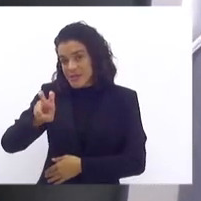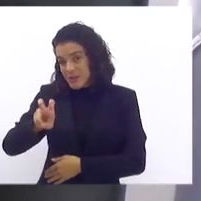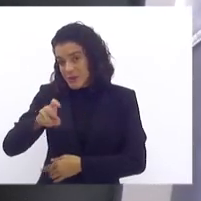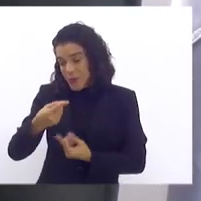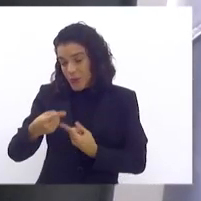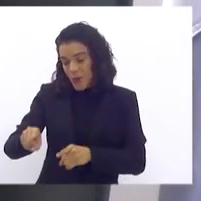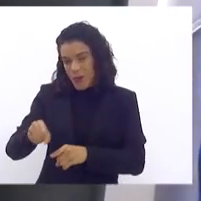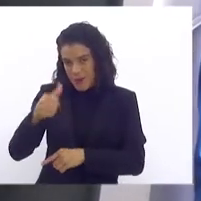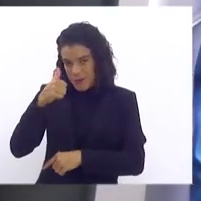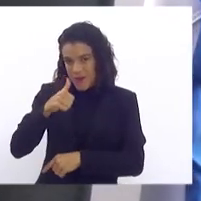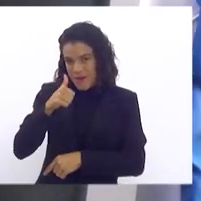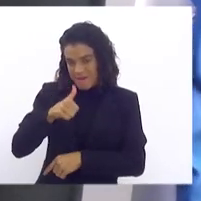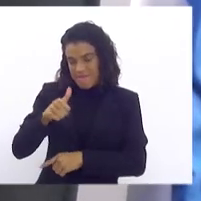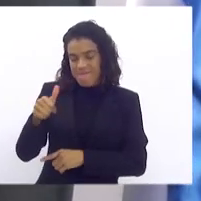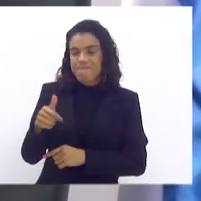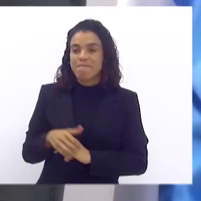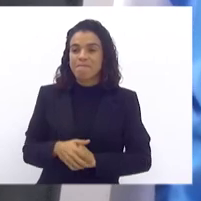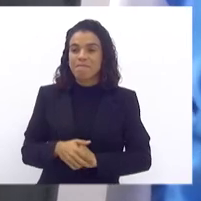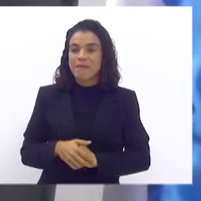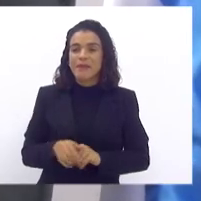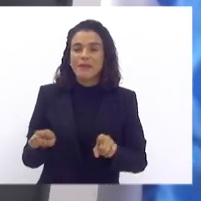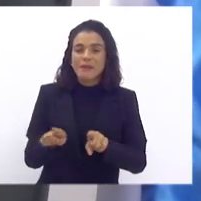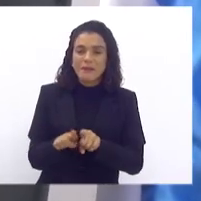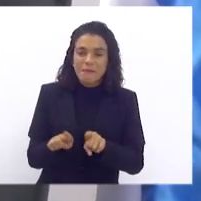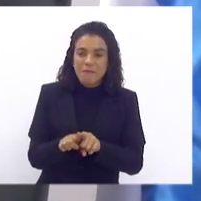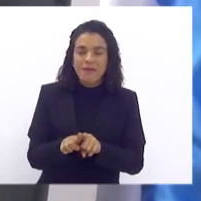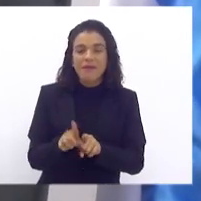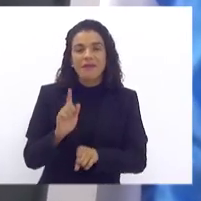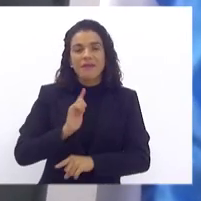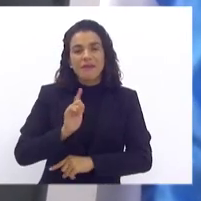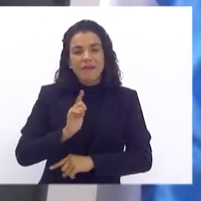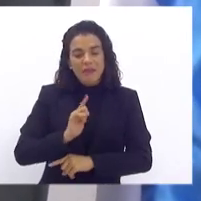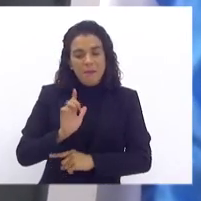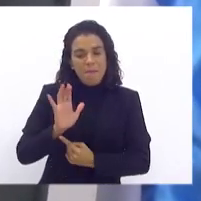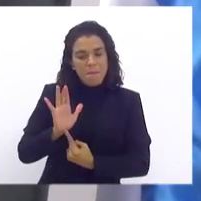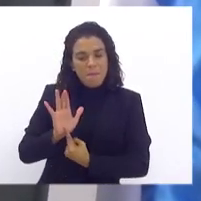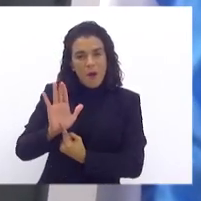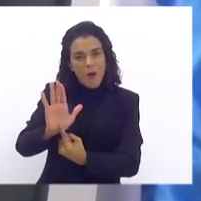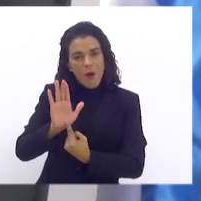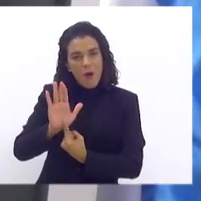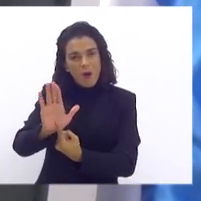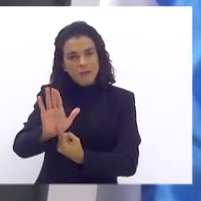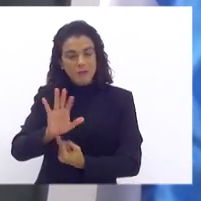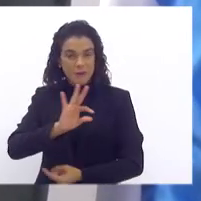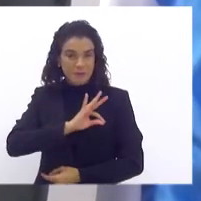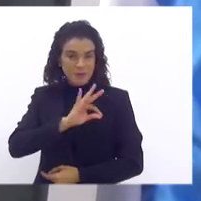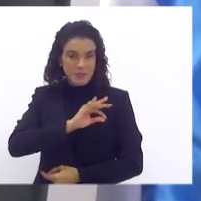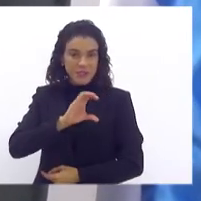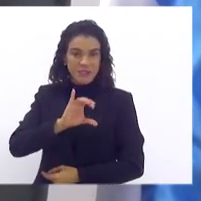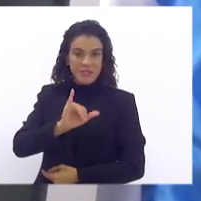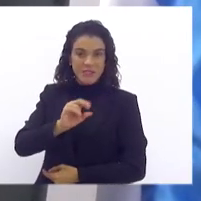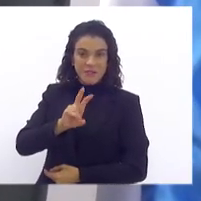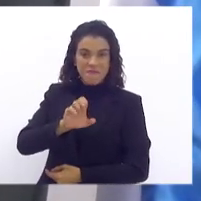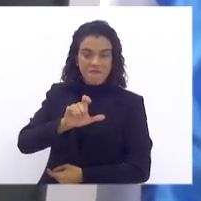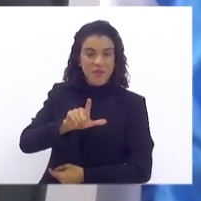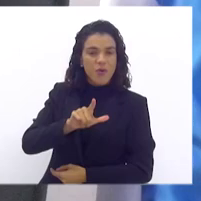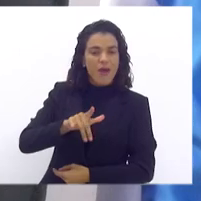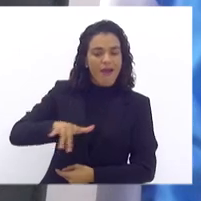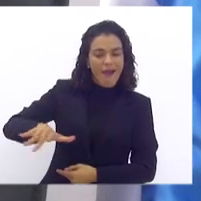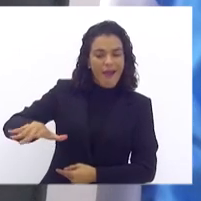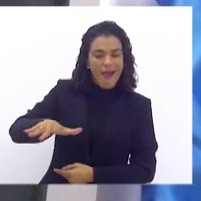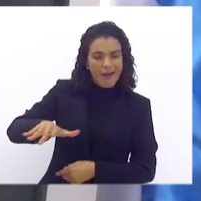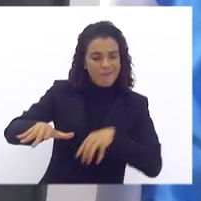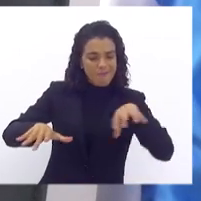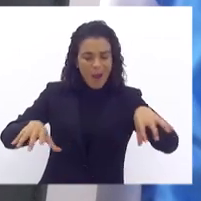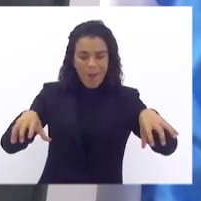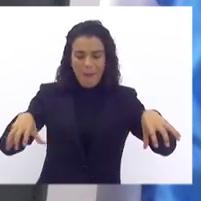mulher, e que, de alguma maneira, sinaliza para a Polícia Civil quais são os campos do